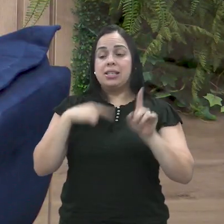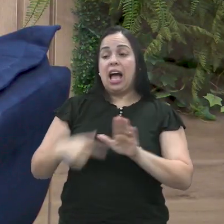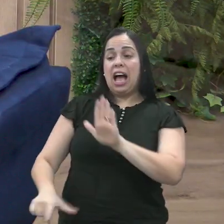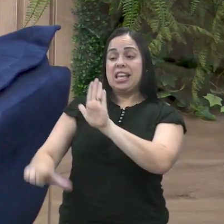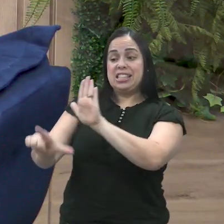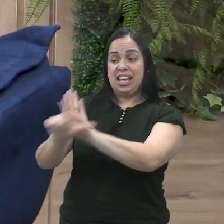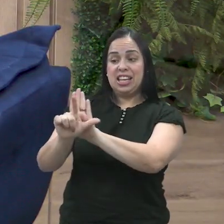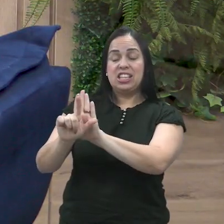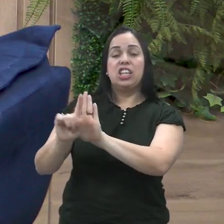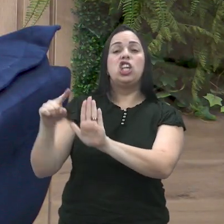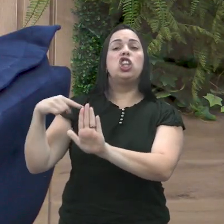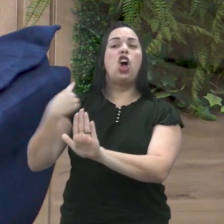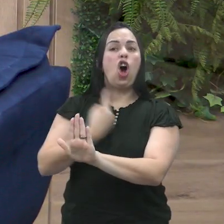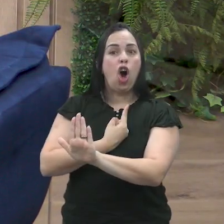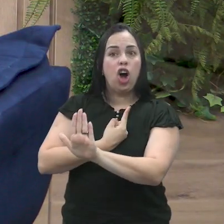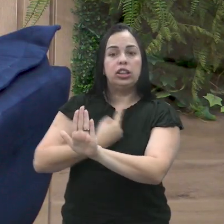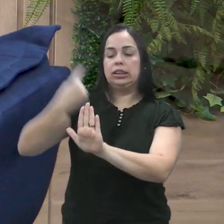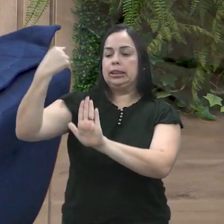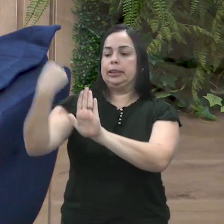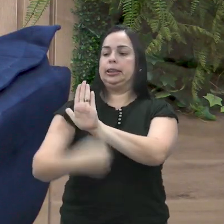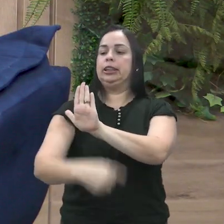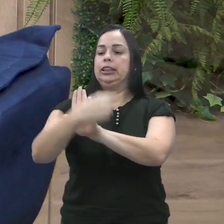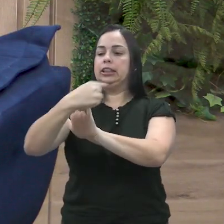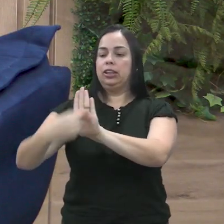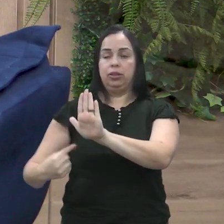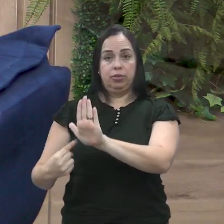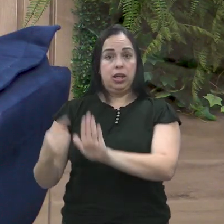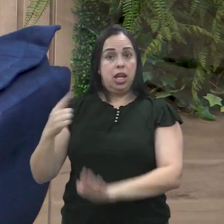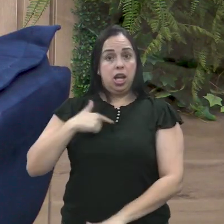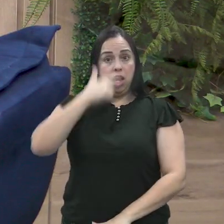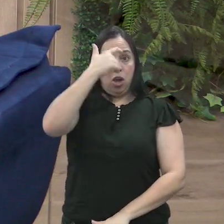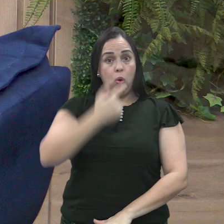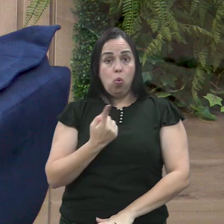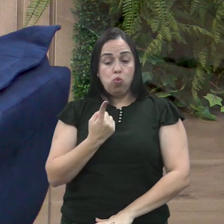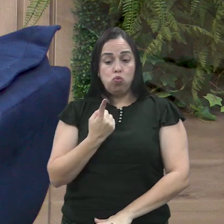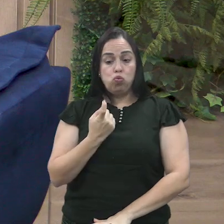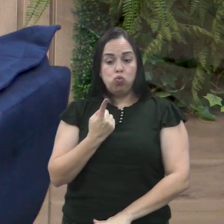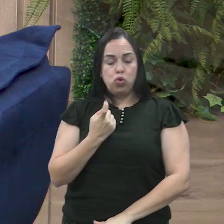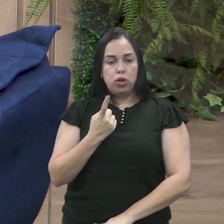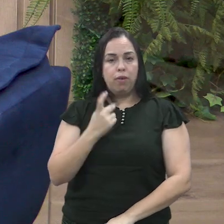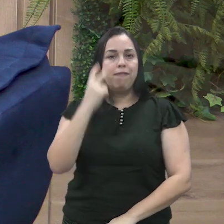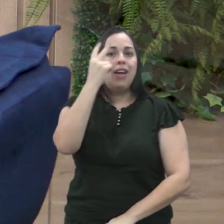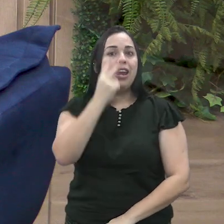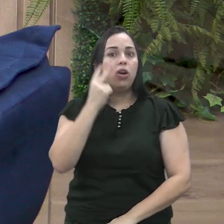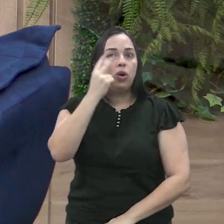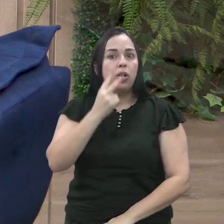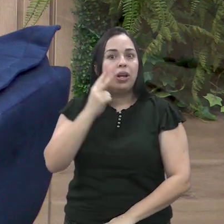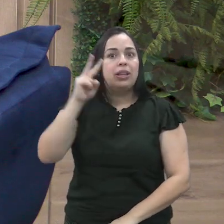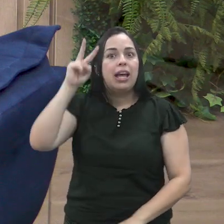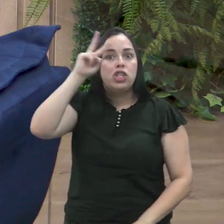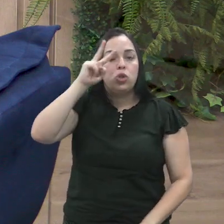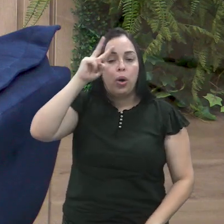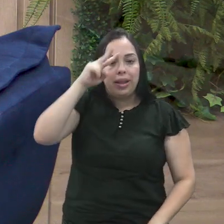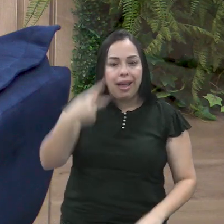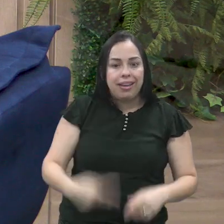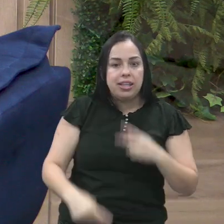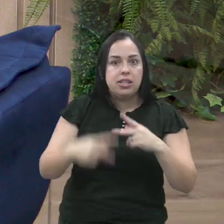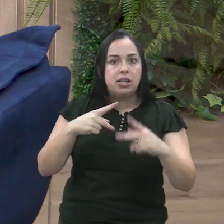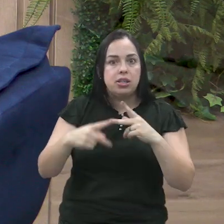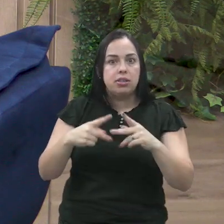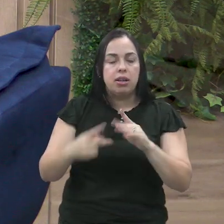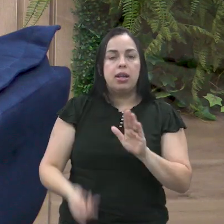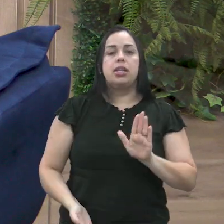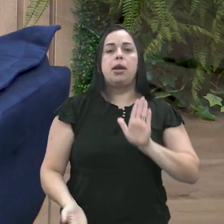leis que nós revogamos nesse primeiro mandato. Eu fui o único vereador, e na verdade o primeiro vereador da história de nossa